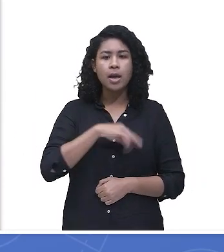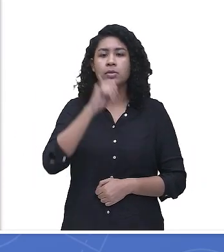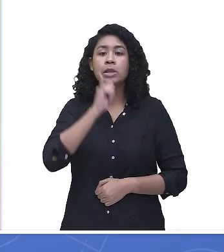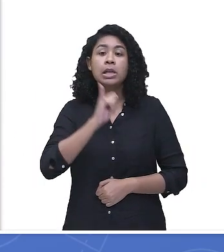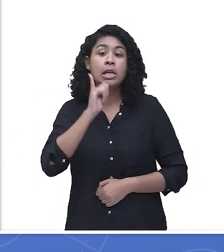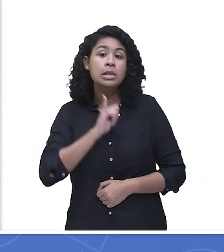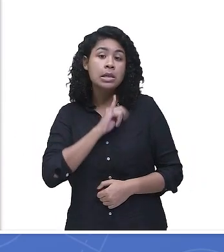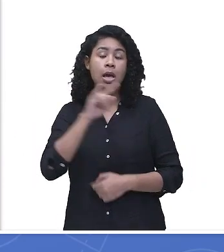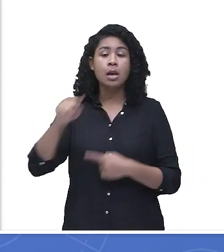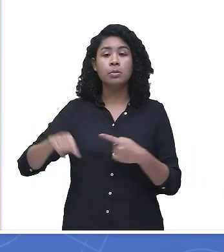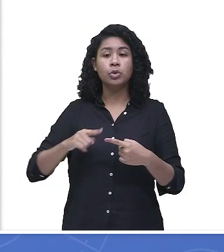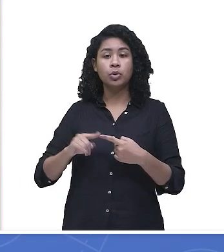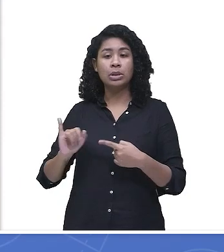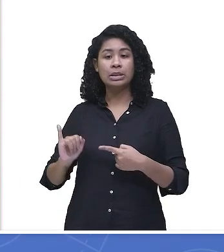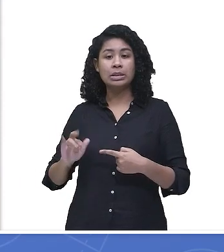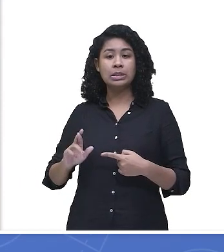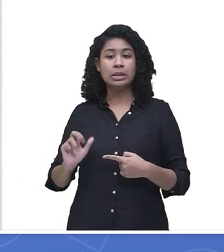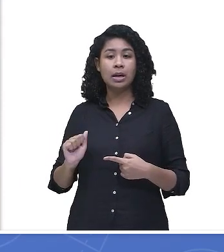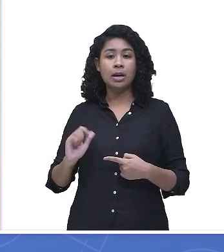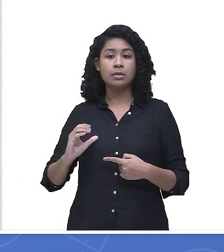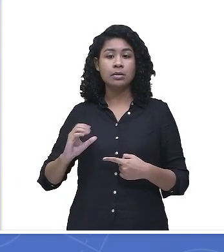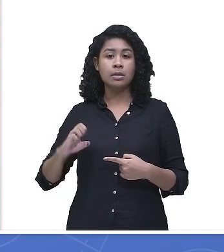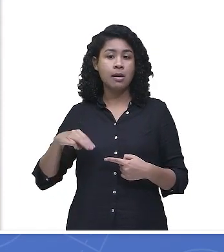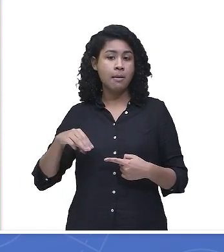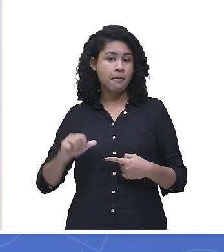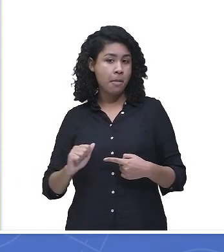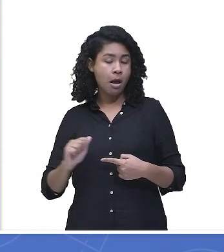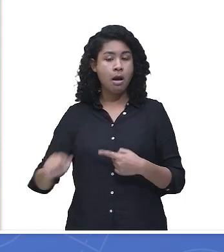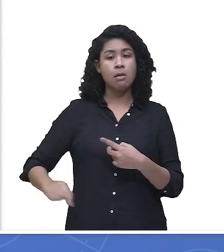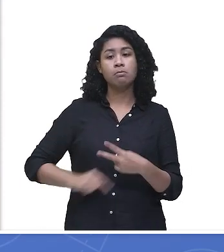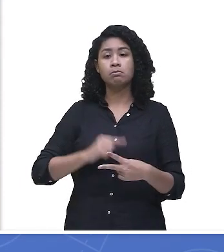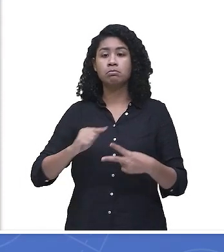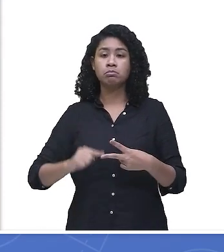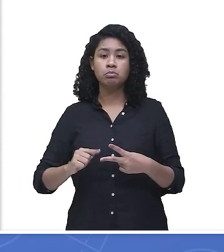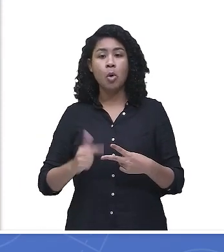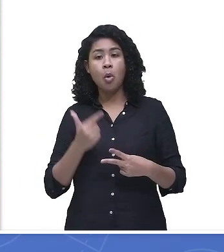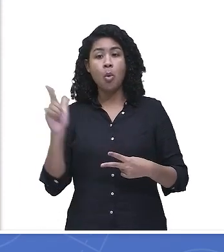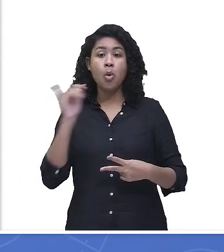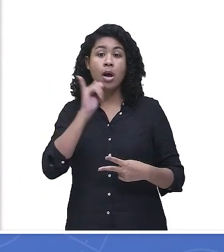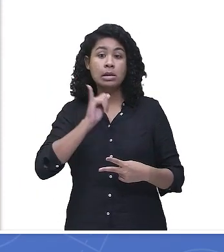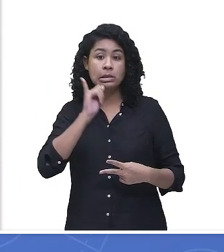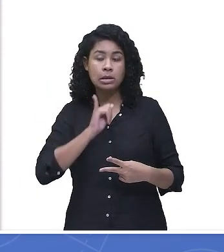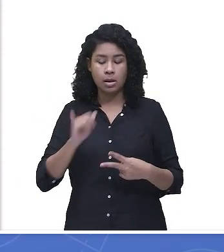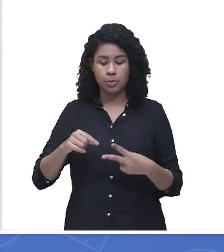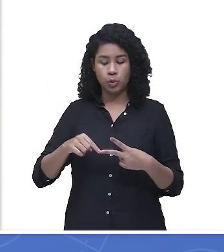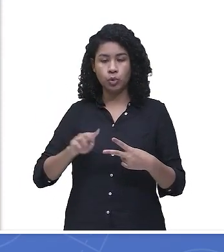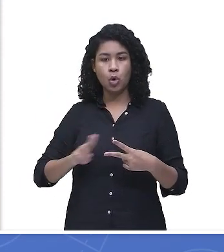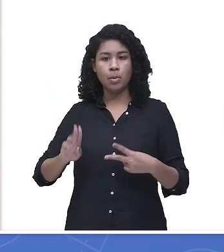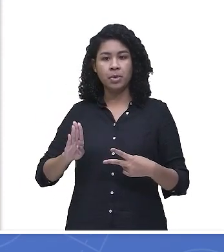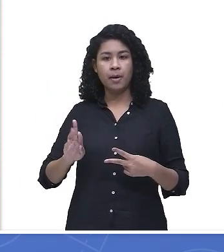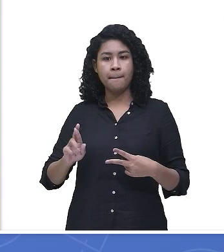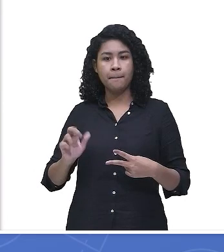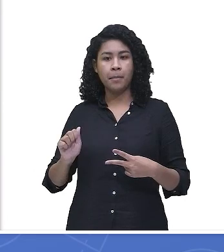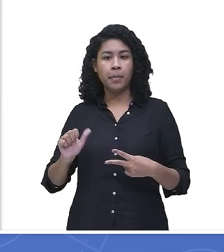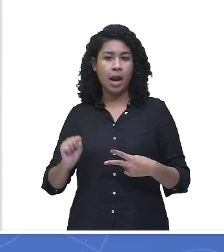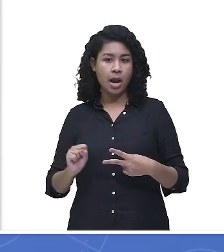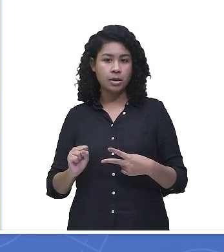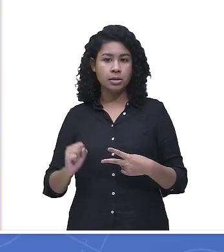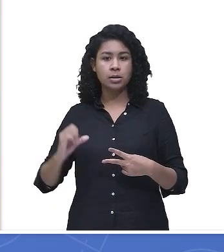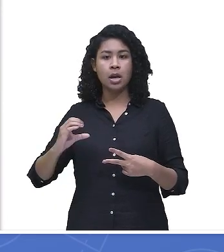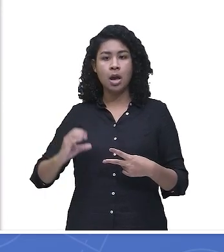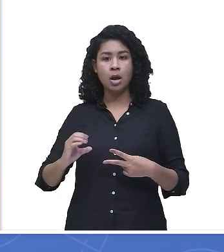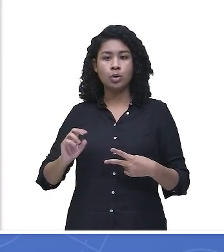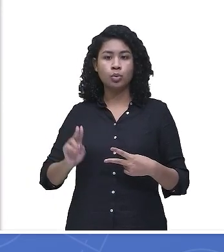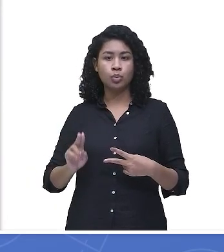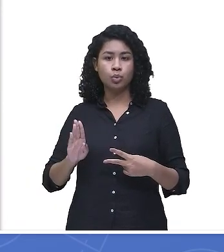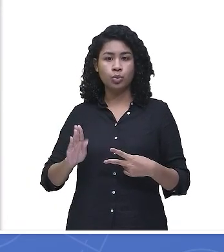Vamos ter Iracema, de José de Alencar. Vamos ter também, por exemplo, Brás Cubas, né, Memórias Póstumas de